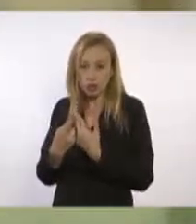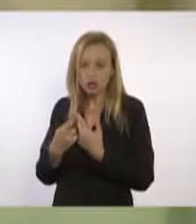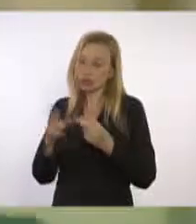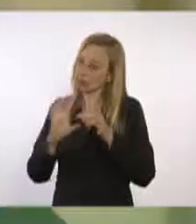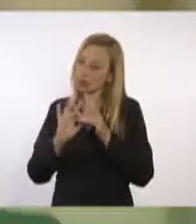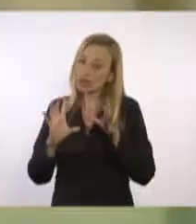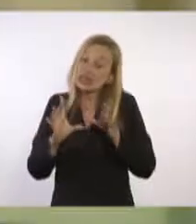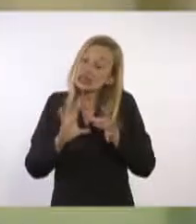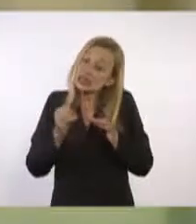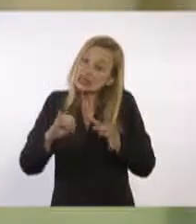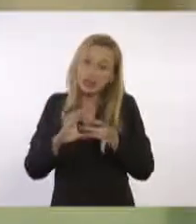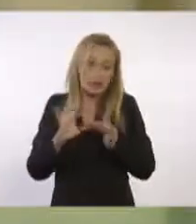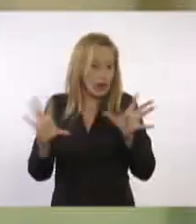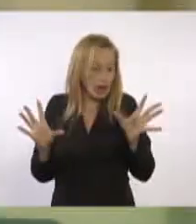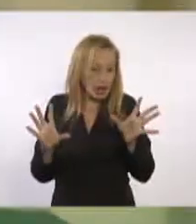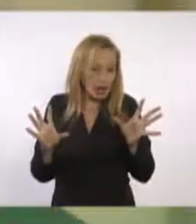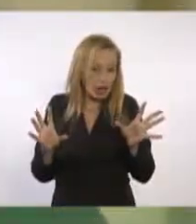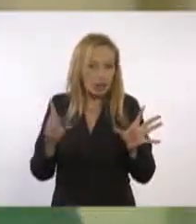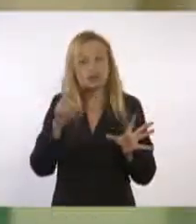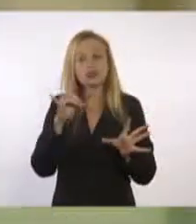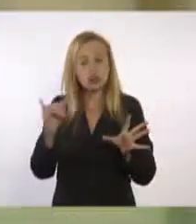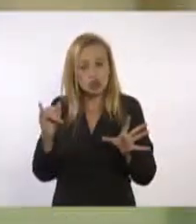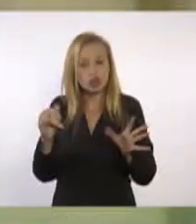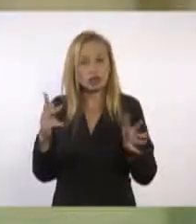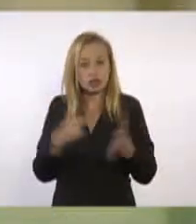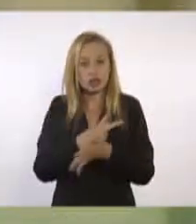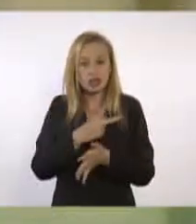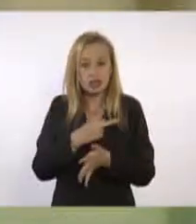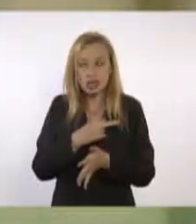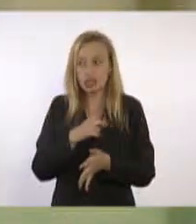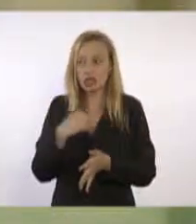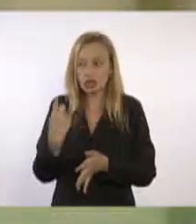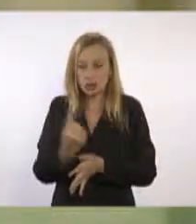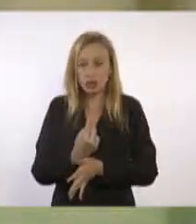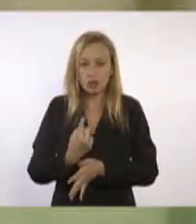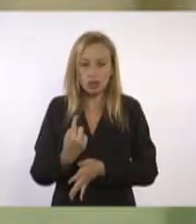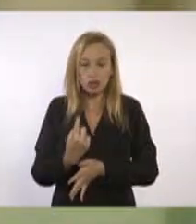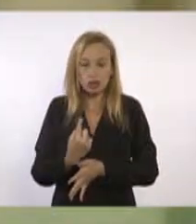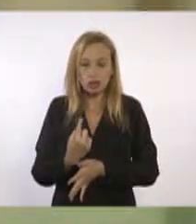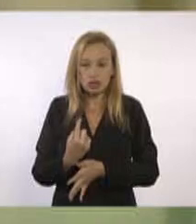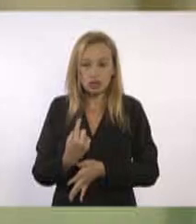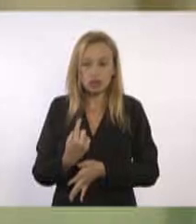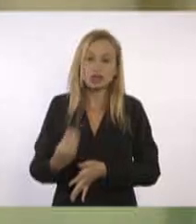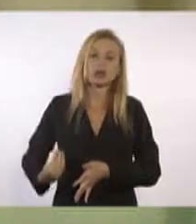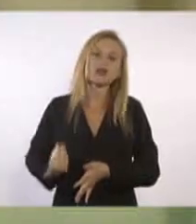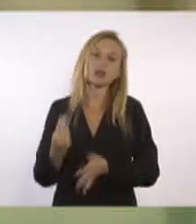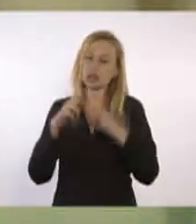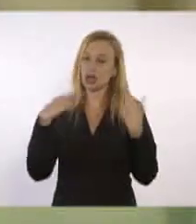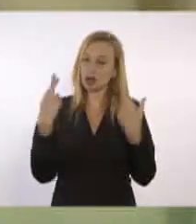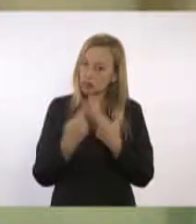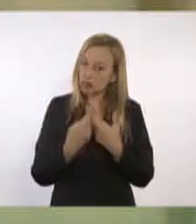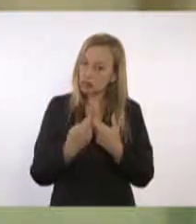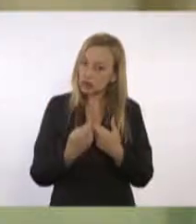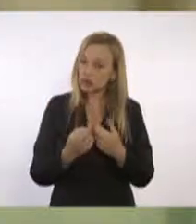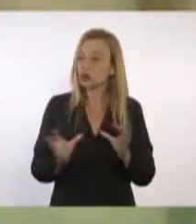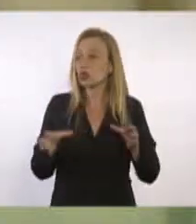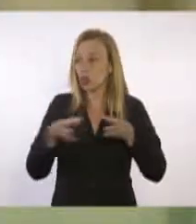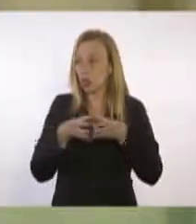Se eles deliberarem, no dia que vier, nós estaremos nessa reunião, que é a reunião